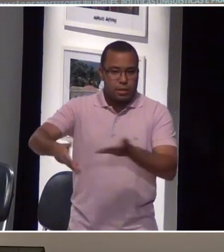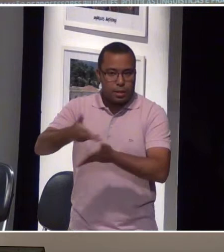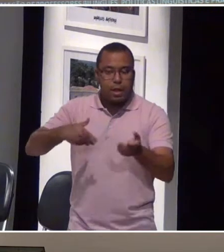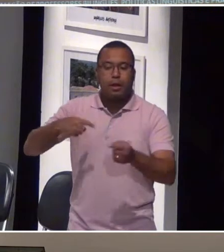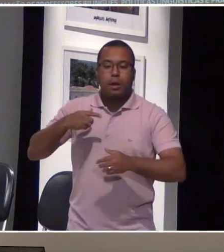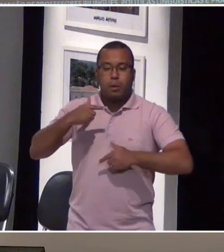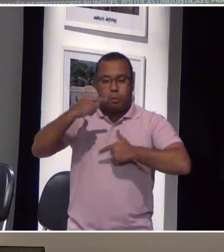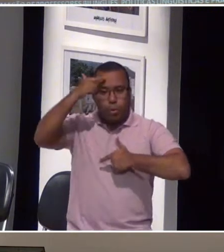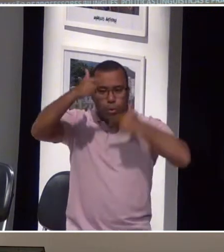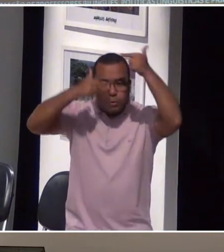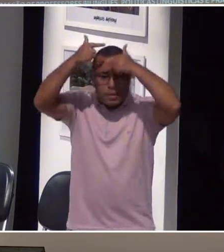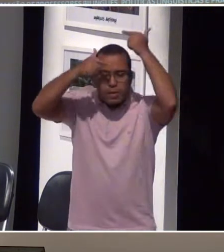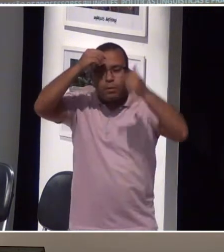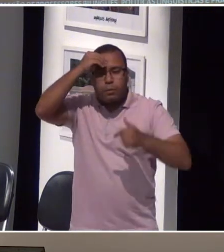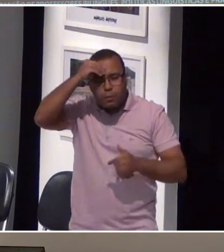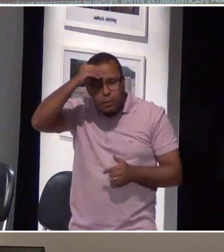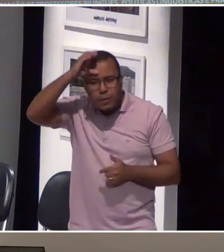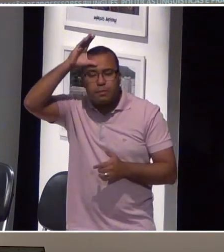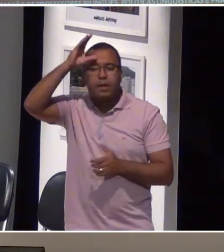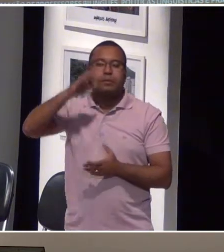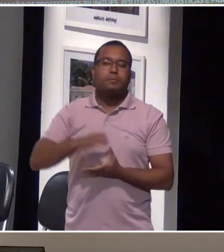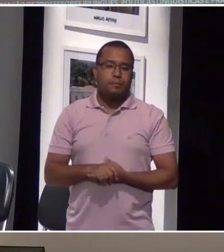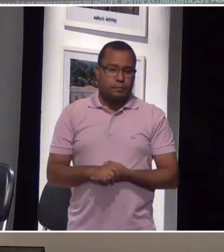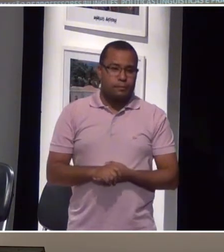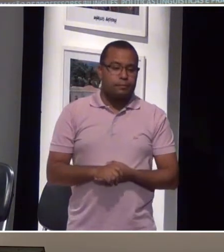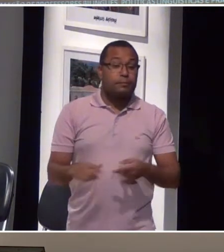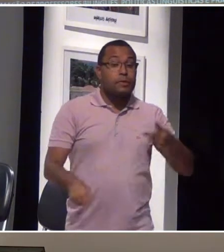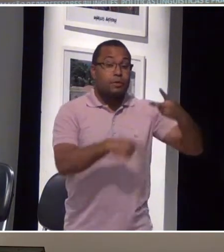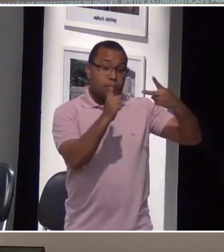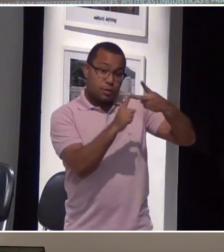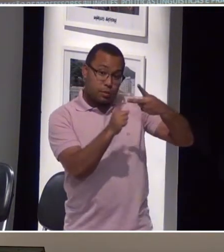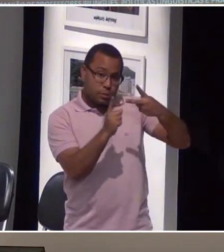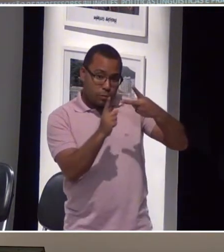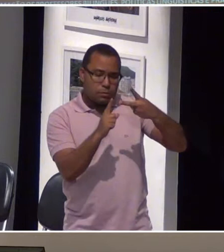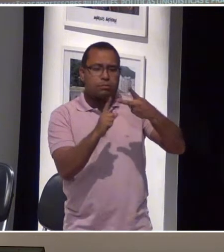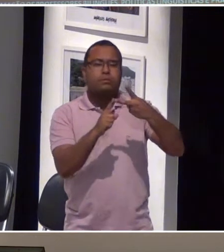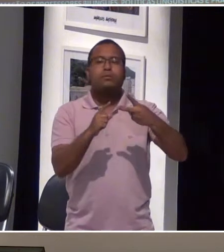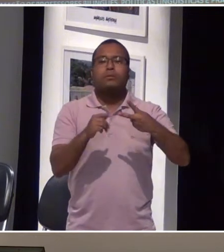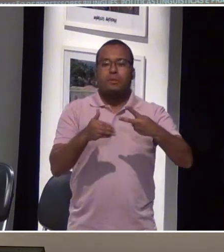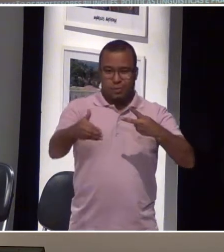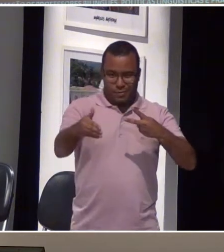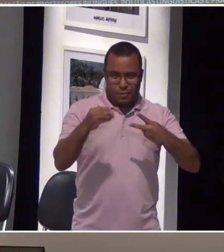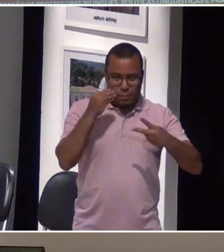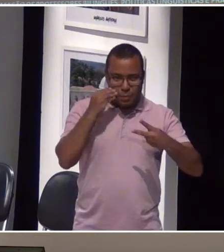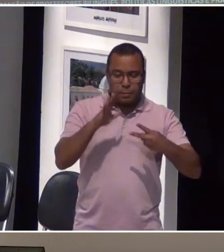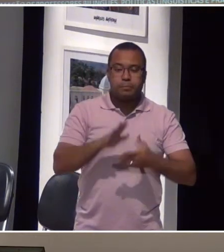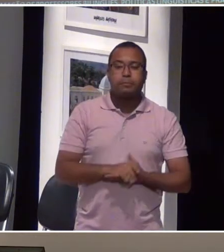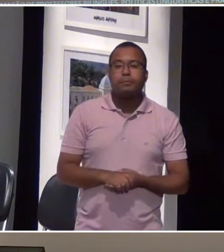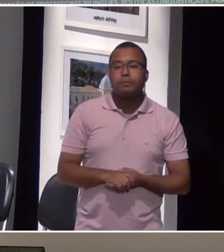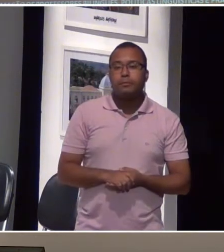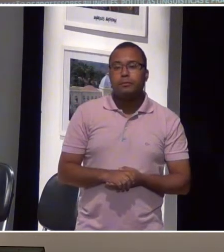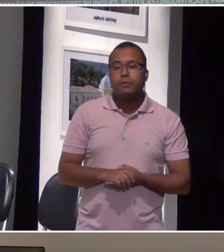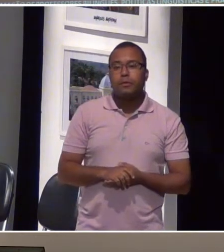aquilo que a gente produz enquanto conhecimento, né? Um outro destaque que eu queria dizer para vocês, e isso vai aparecer daqui a pouco,